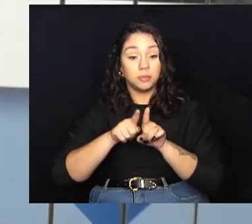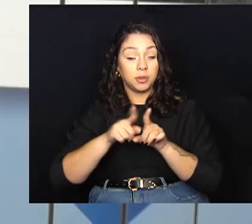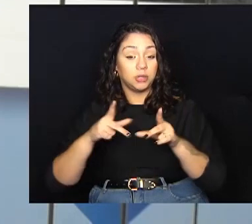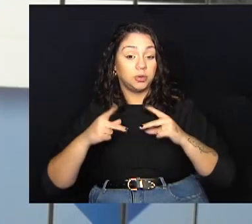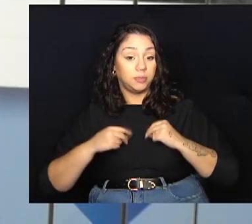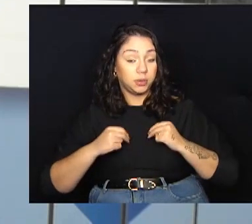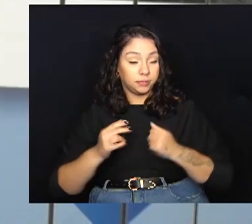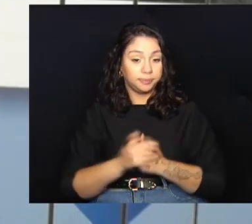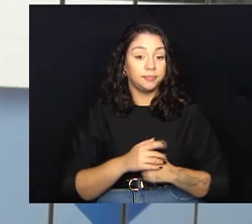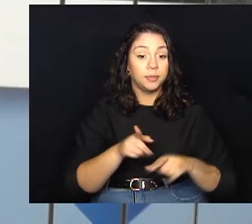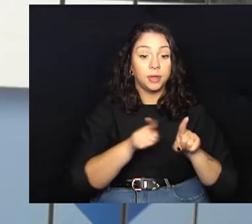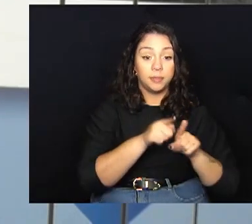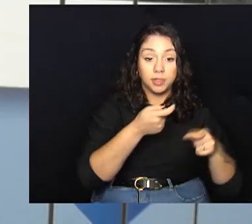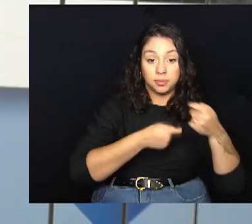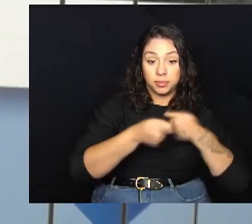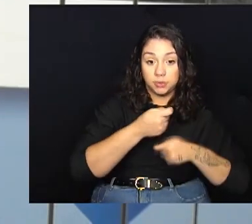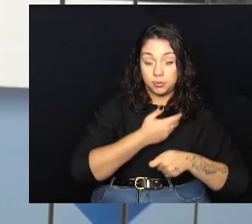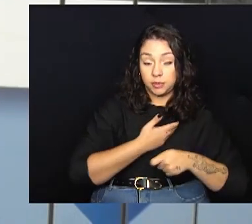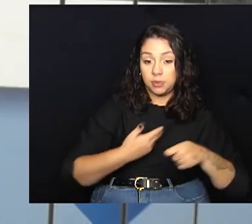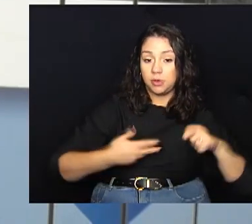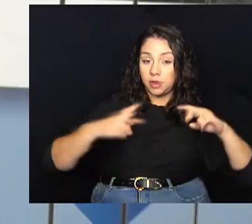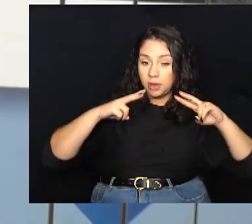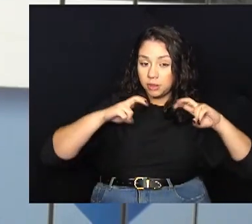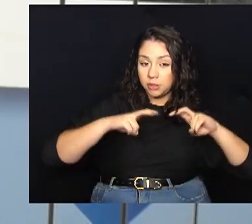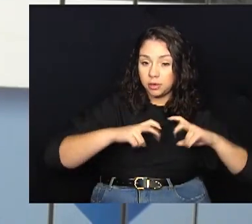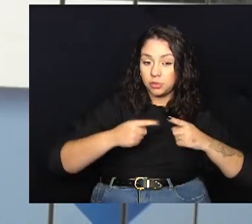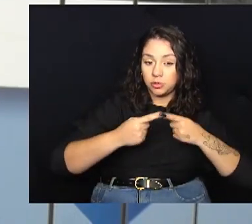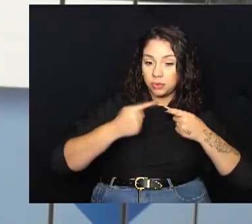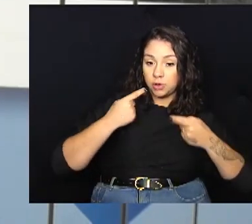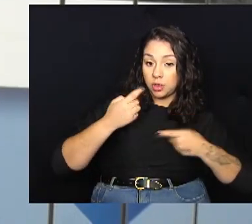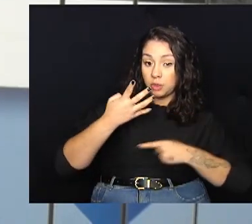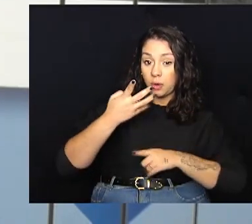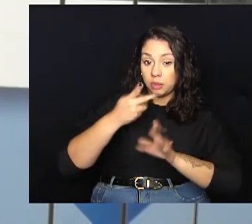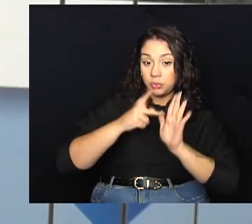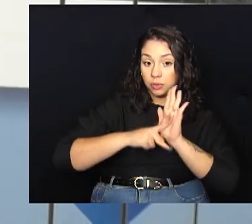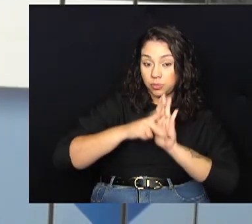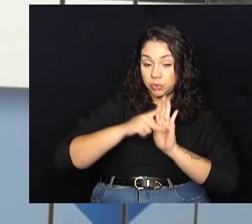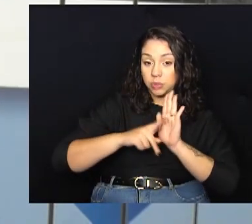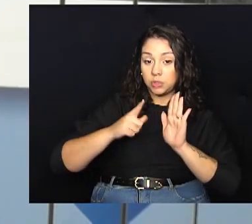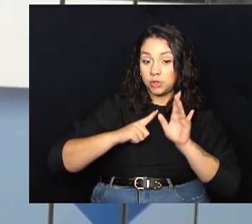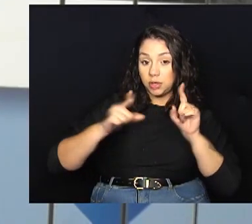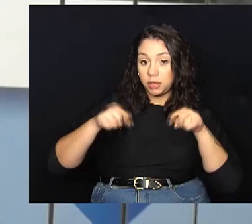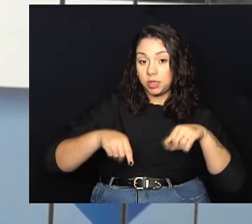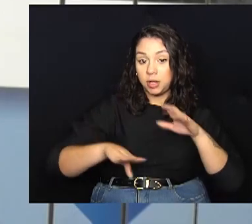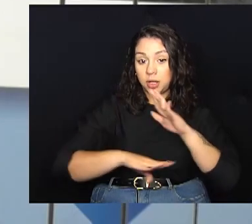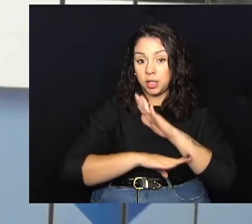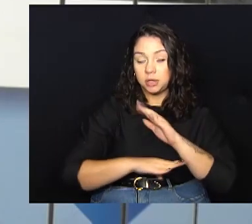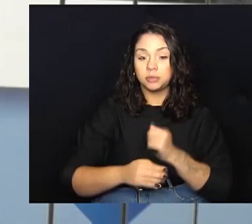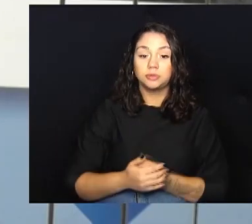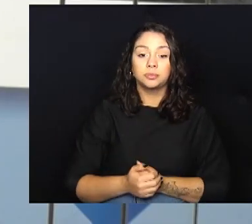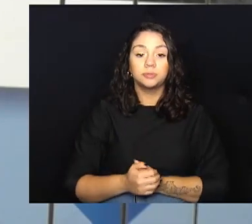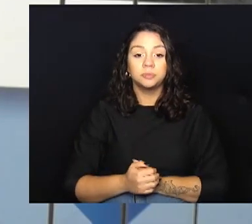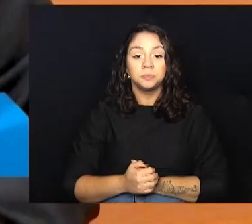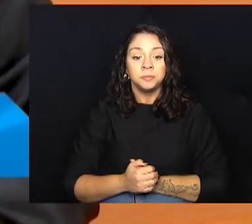a de administração pública analisou na última semana quatro projetos que tramitam na casa